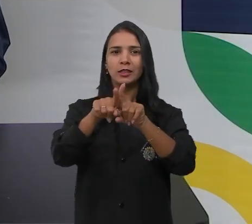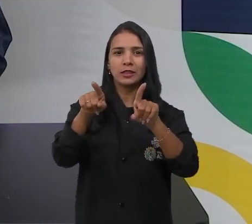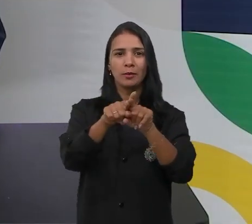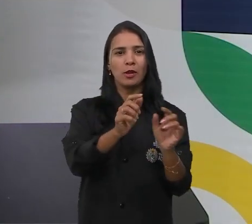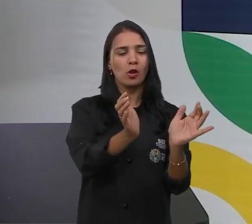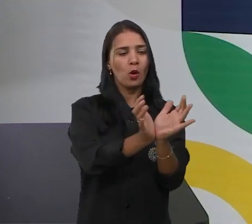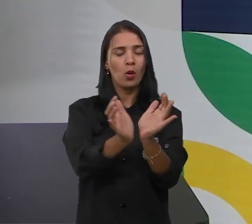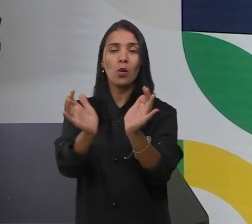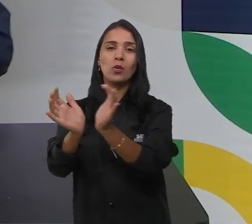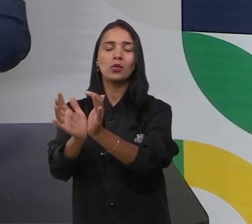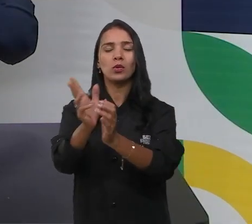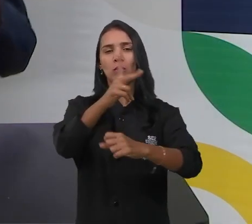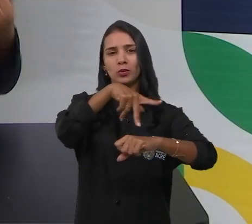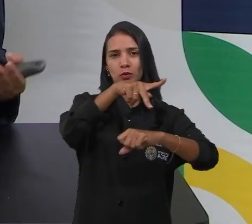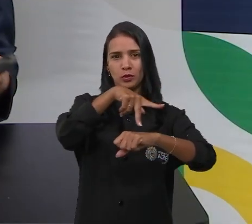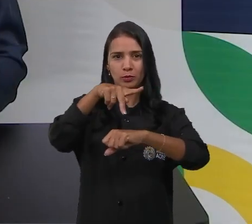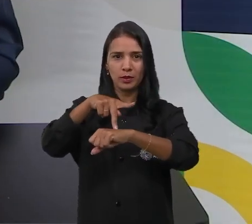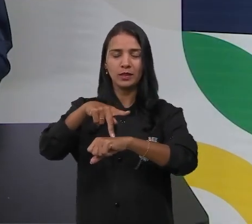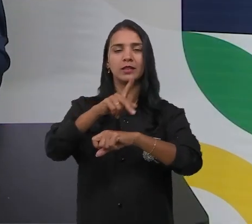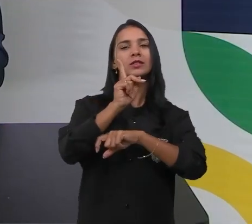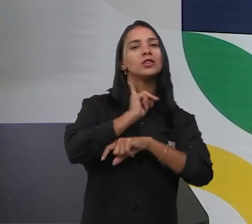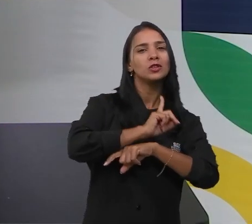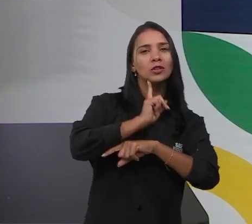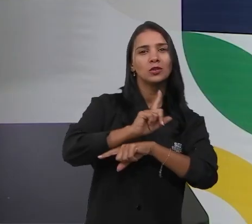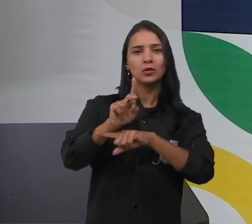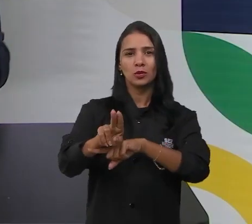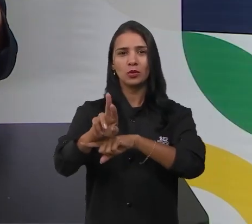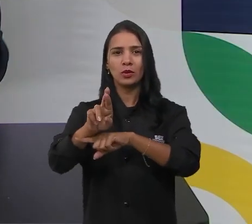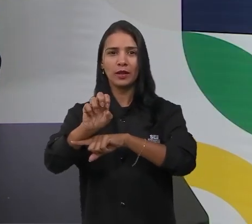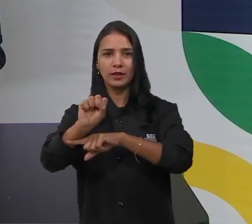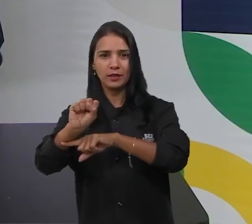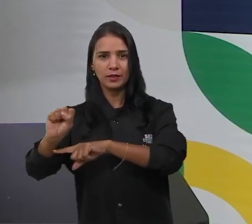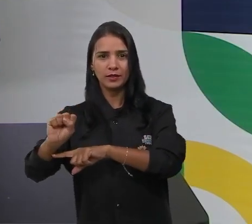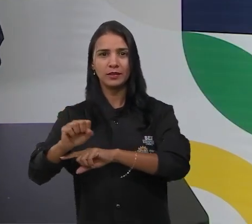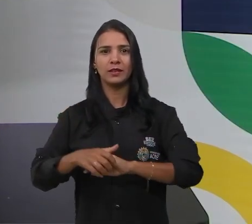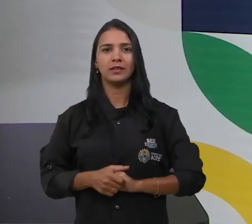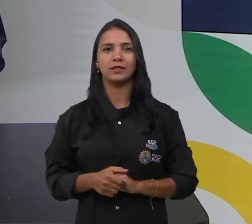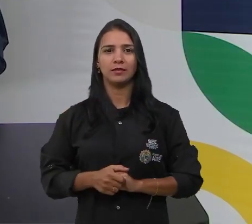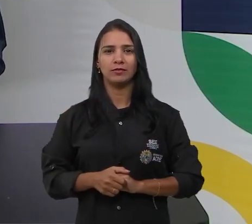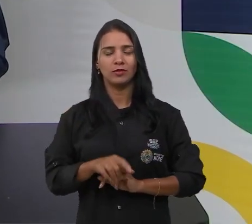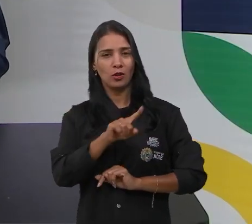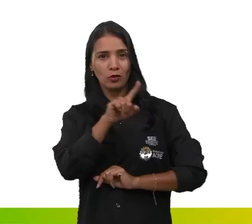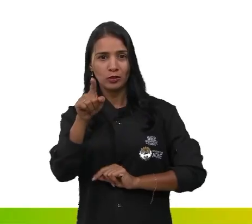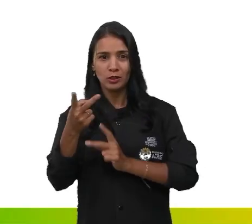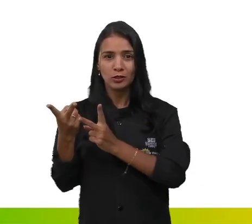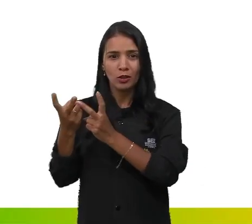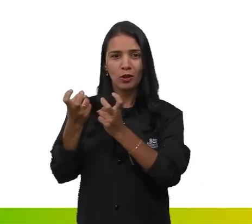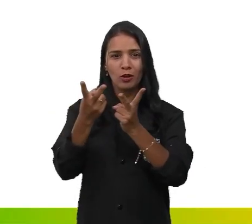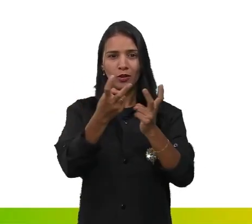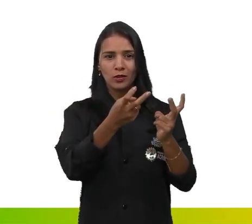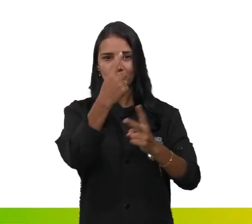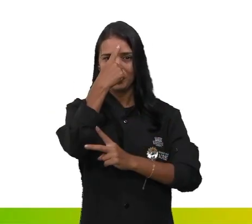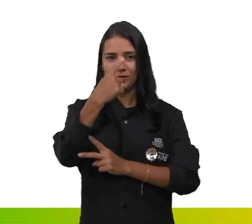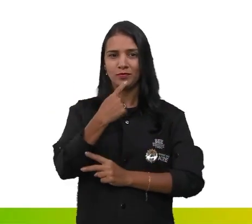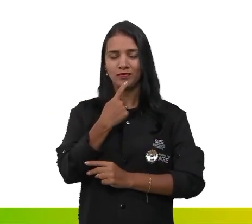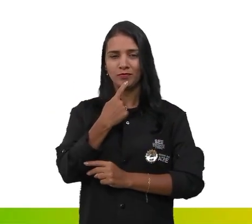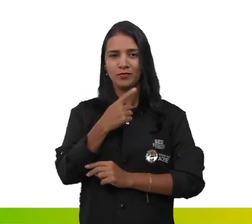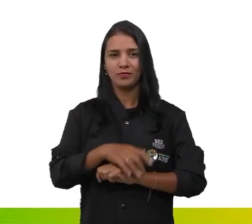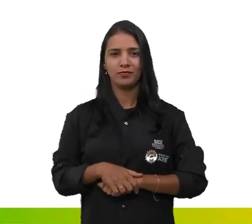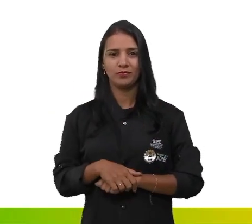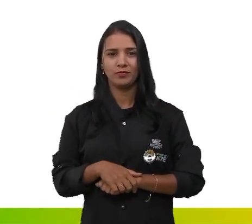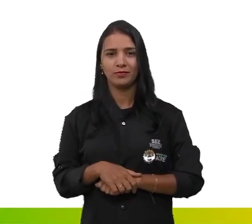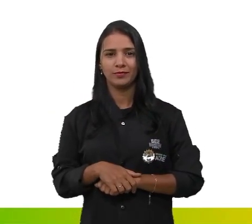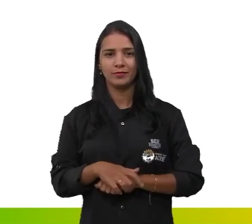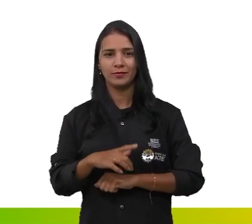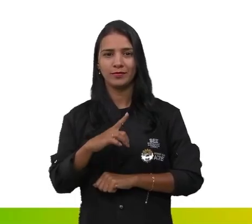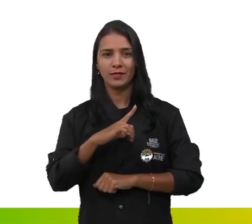participantes aí e bem atuantes, que é os Estados Unidos e a União Soviética. Então, consegue observar aqui na imagem, olha só, de um lado